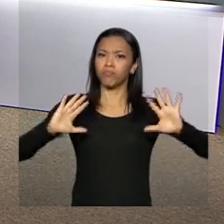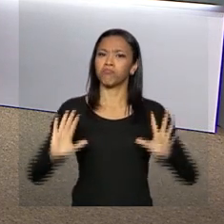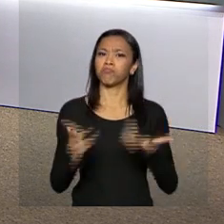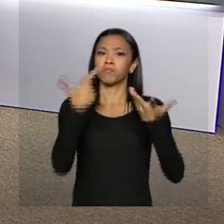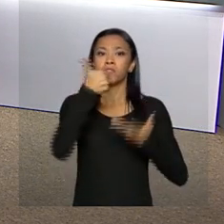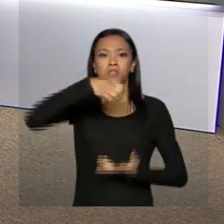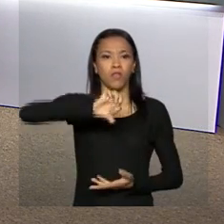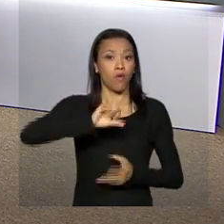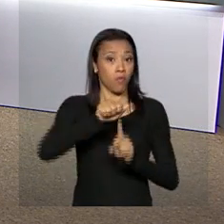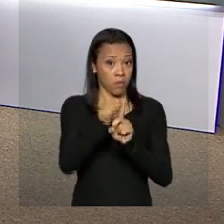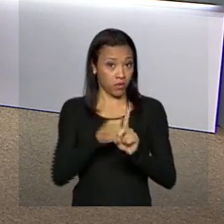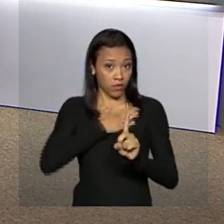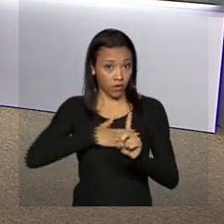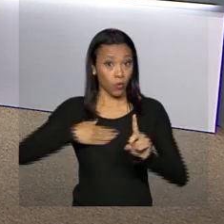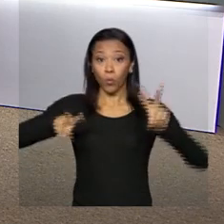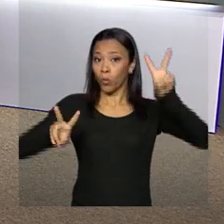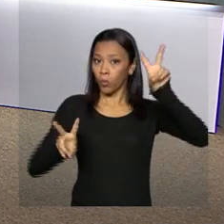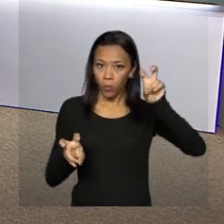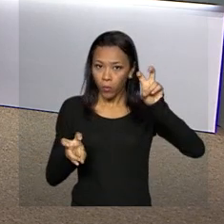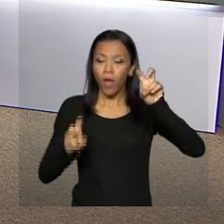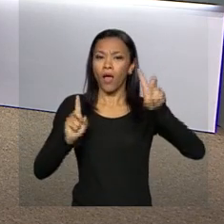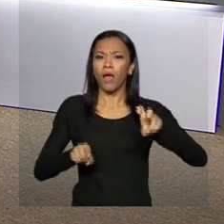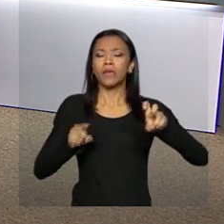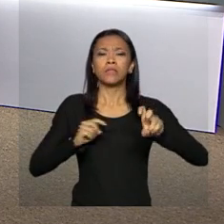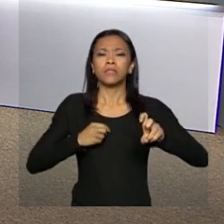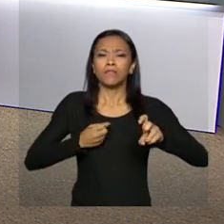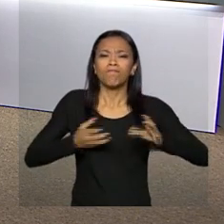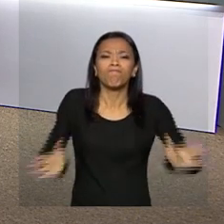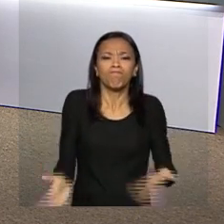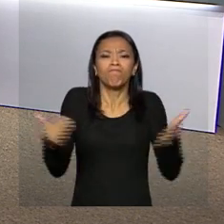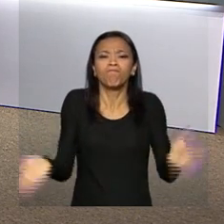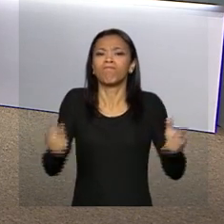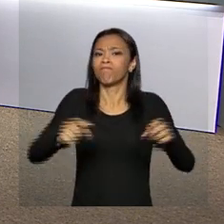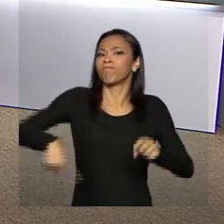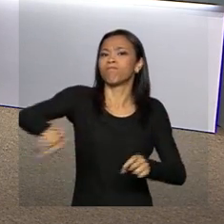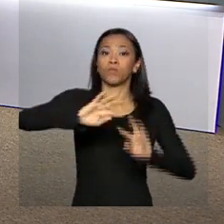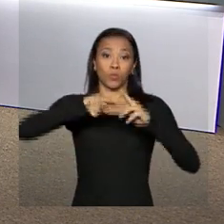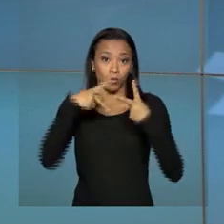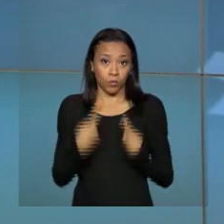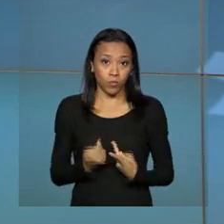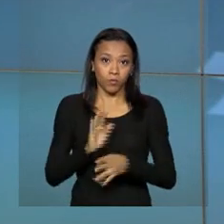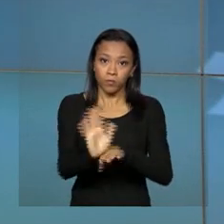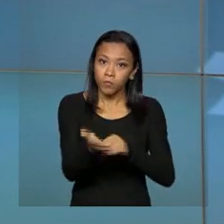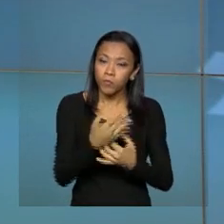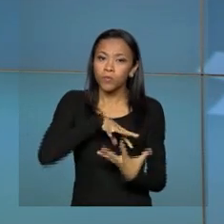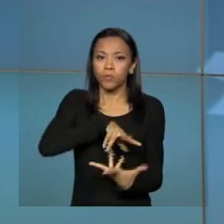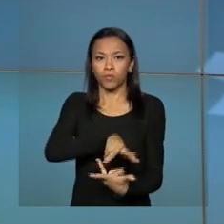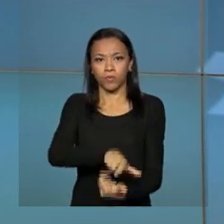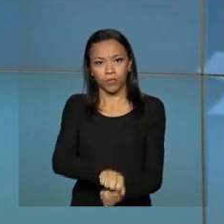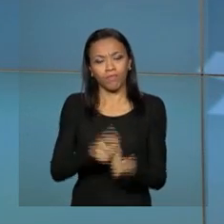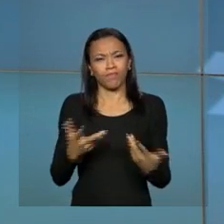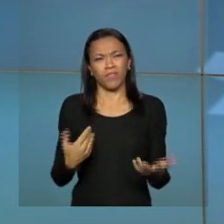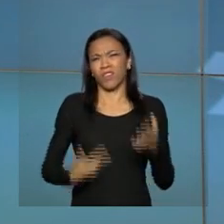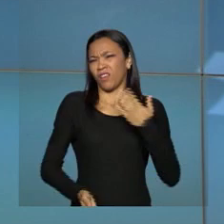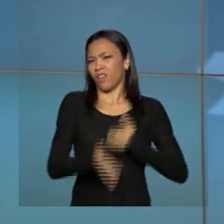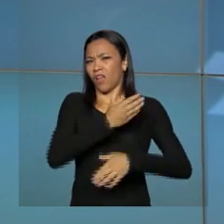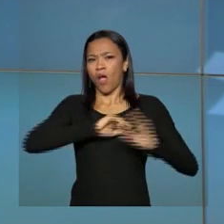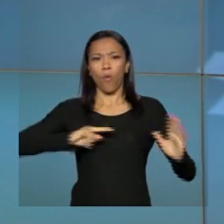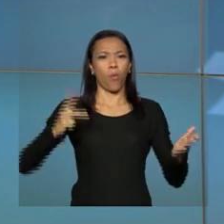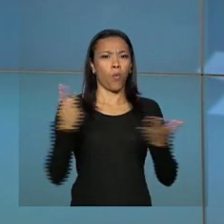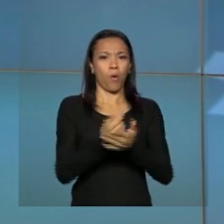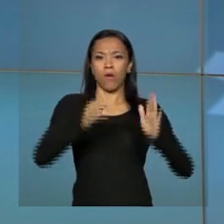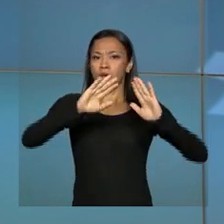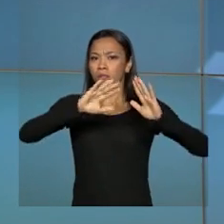agosto. Neste ano, o slogan da data é Inspirando a Humanidade no Mundo. Desde que foi devastado por um